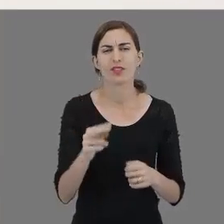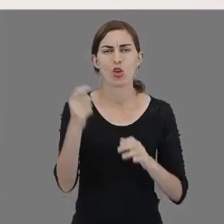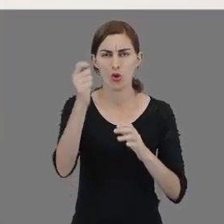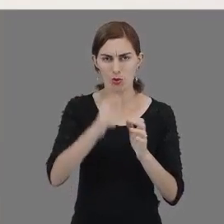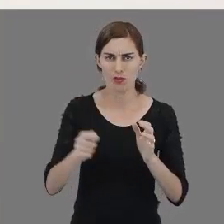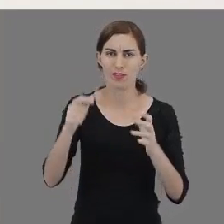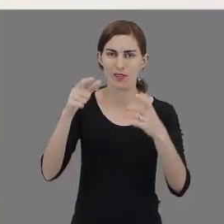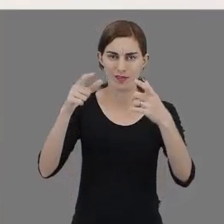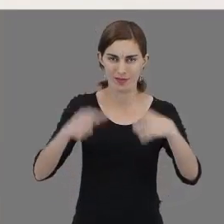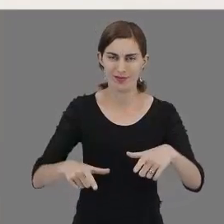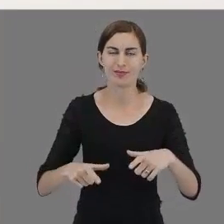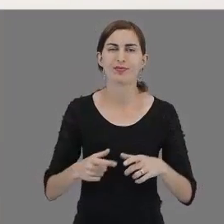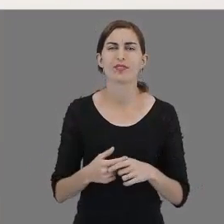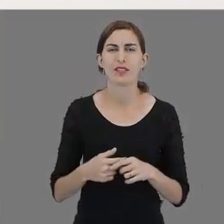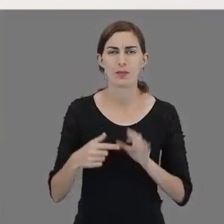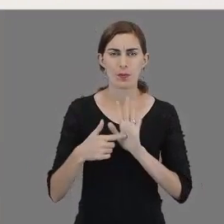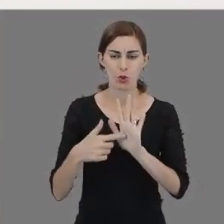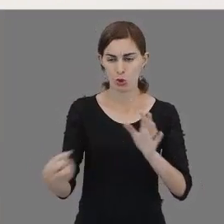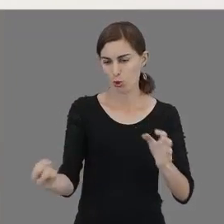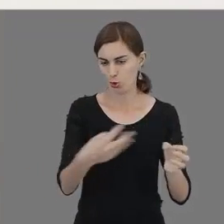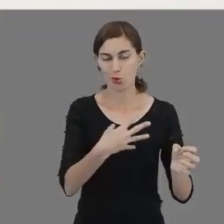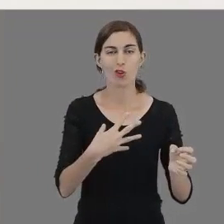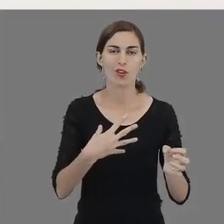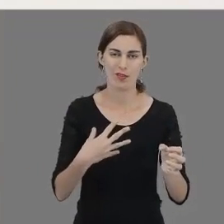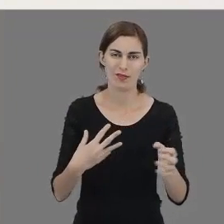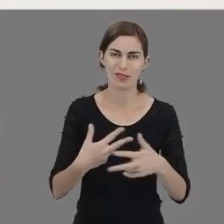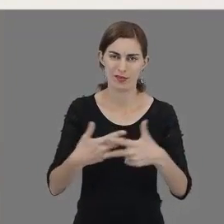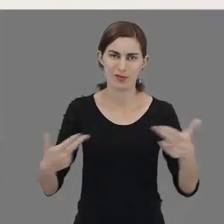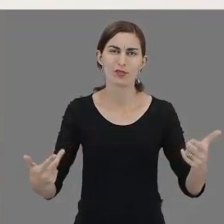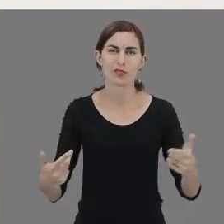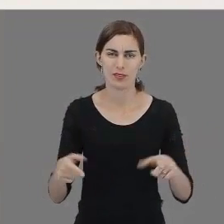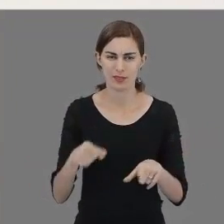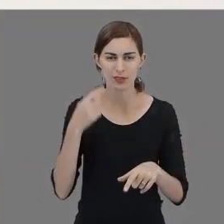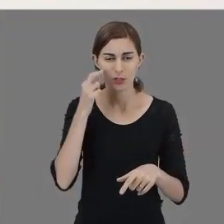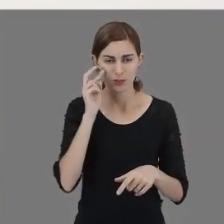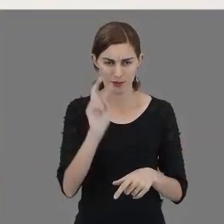organizações frente aos novos tempos, né? Então, assim,